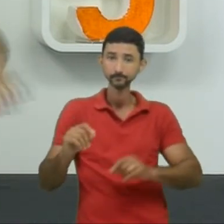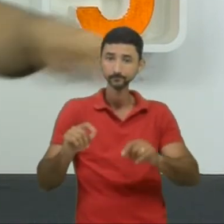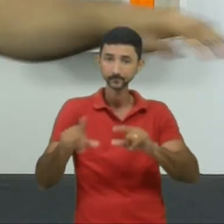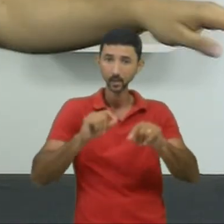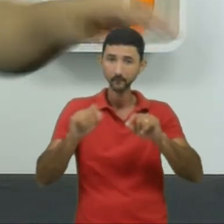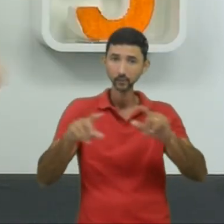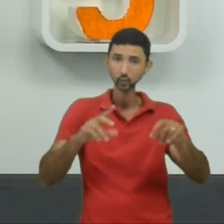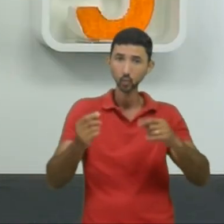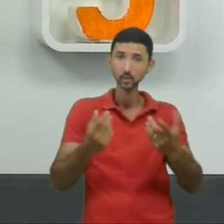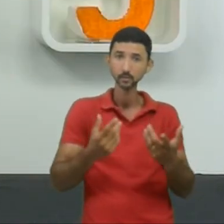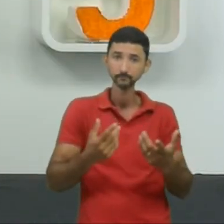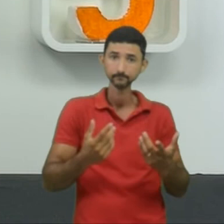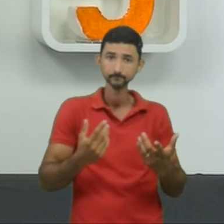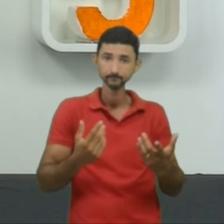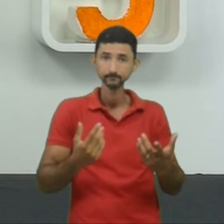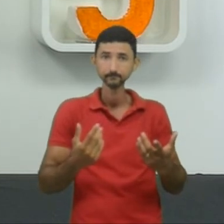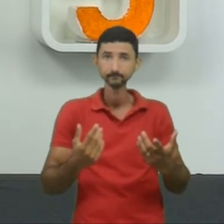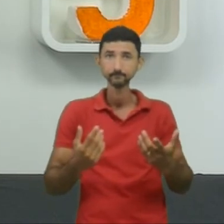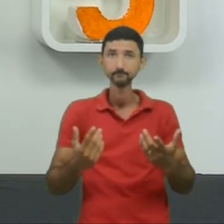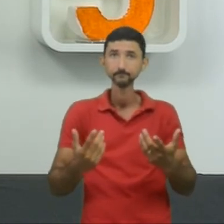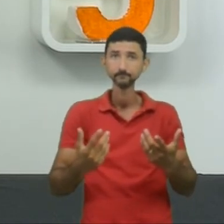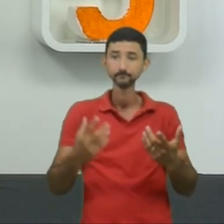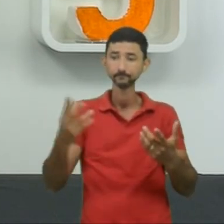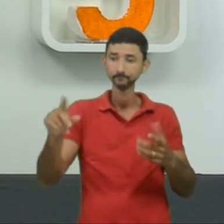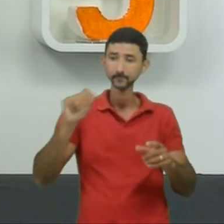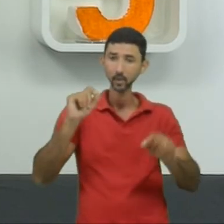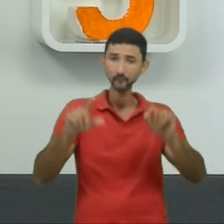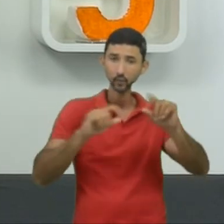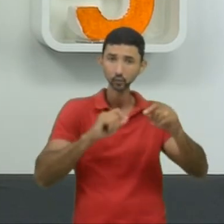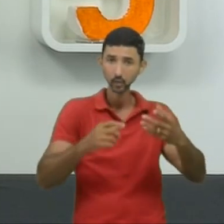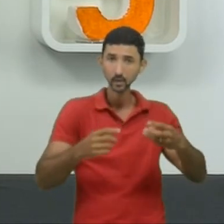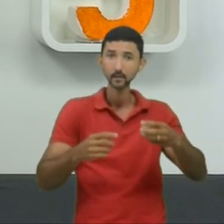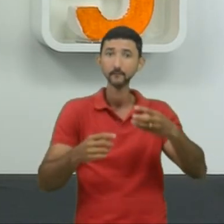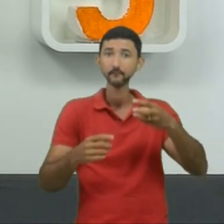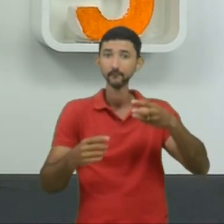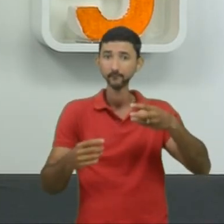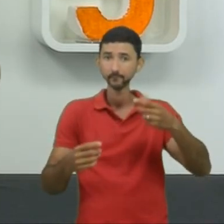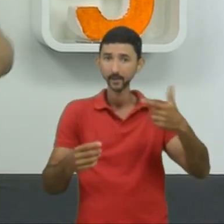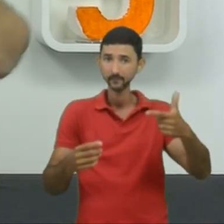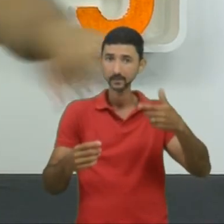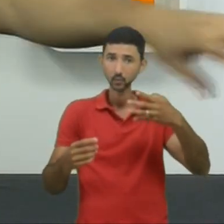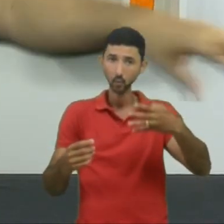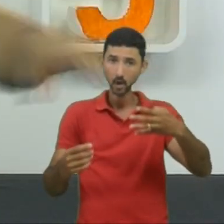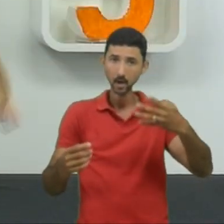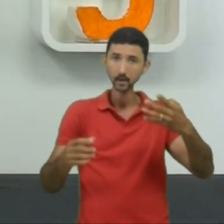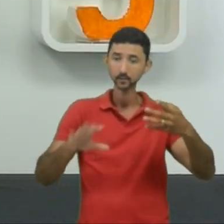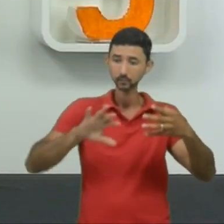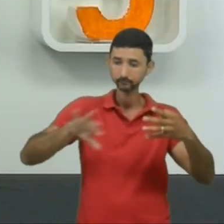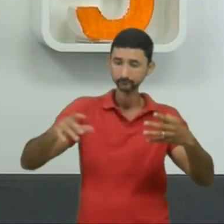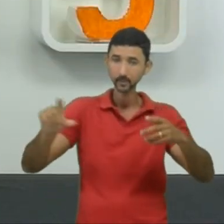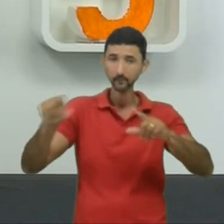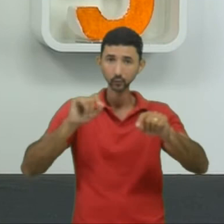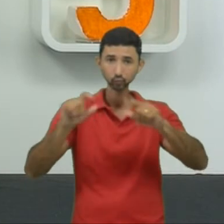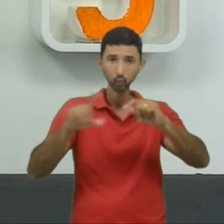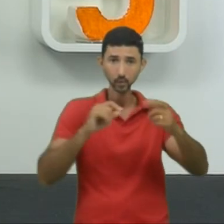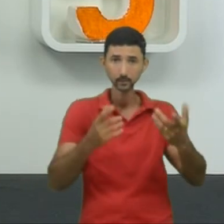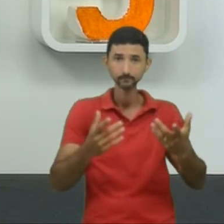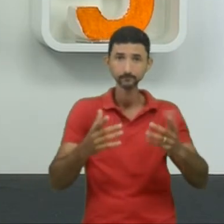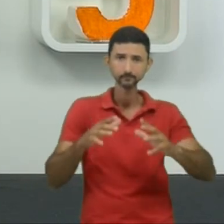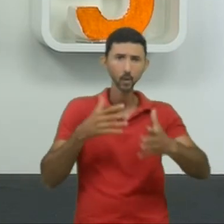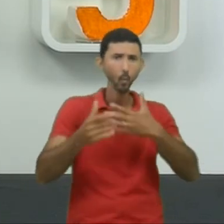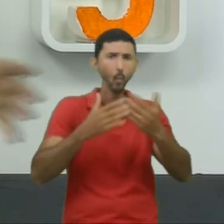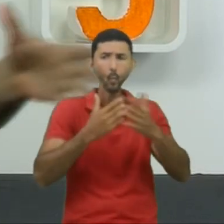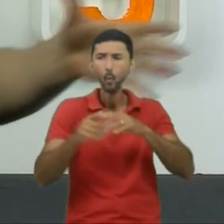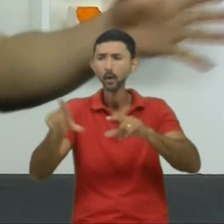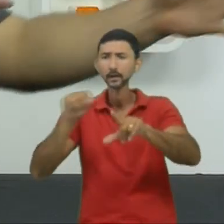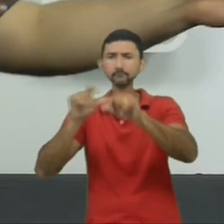também. 22 mais esses dois. Se eu escolher esse, vão sobrar 24 também. 21 mais esses 3. Então, qualquer